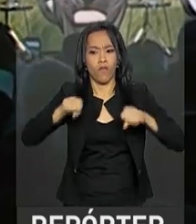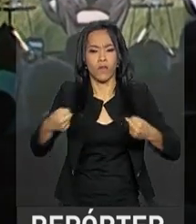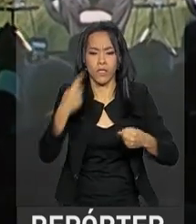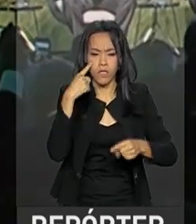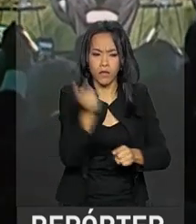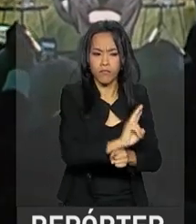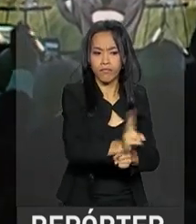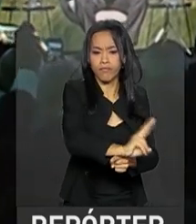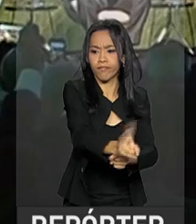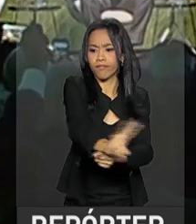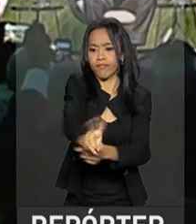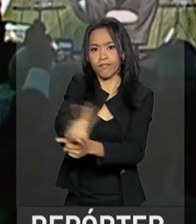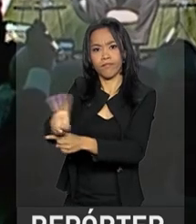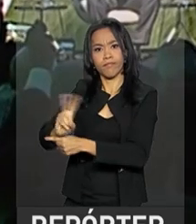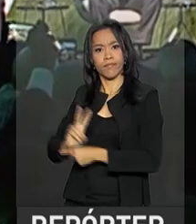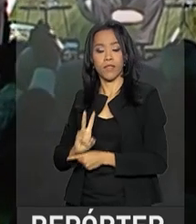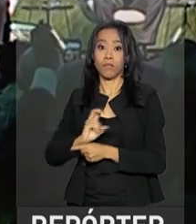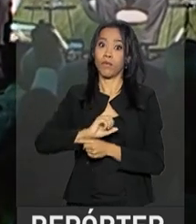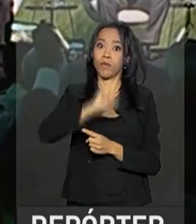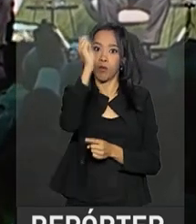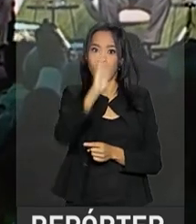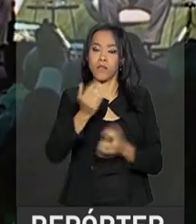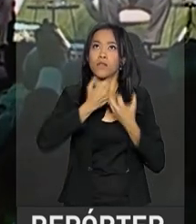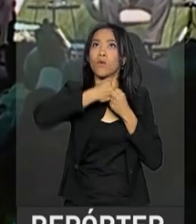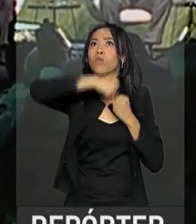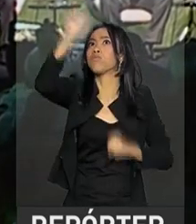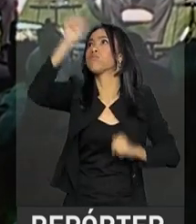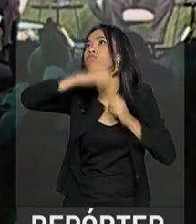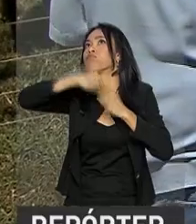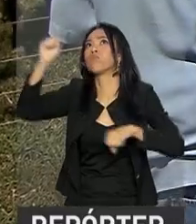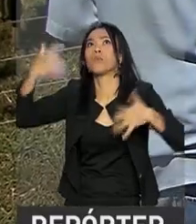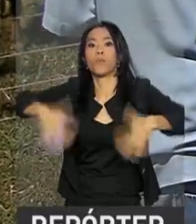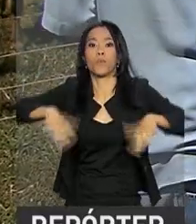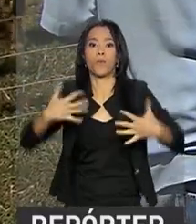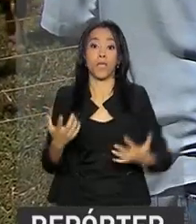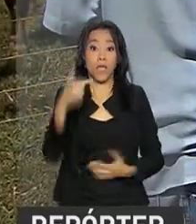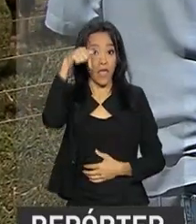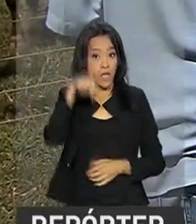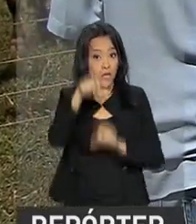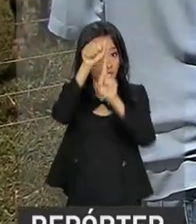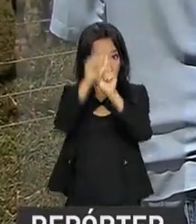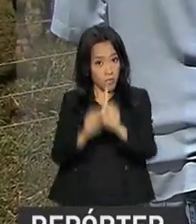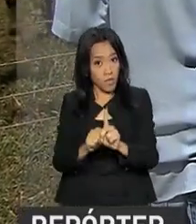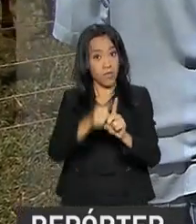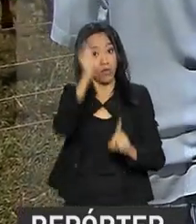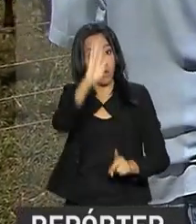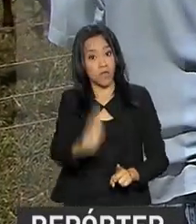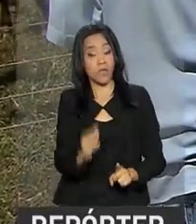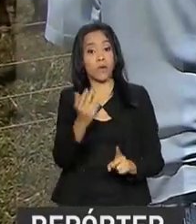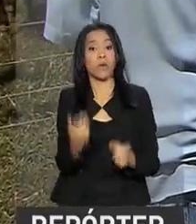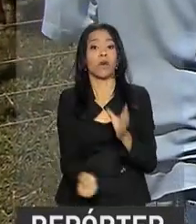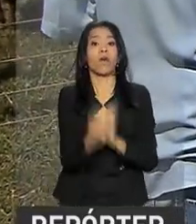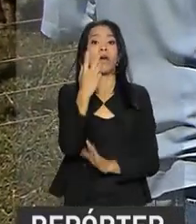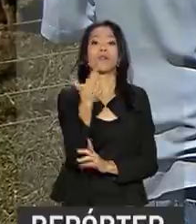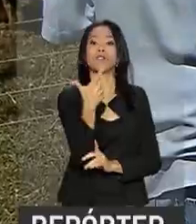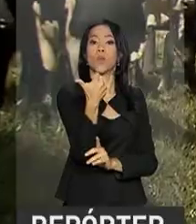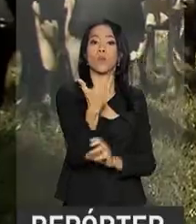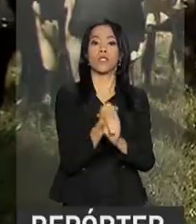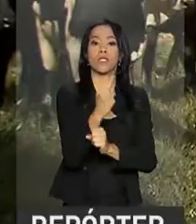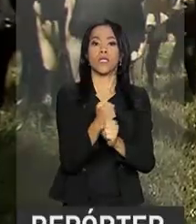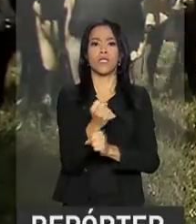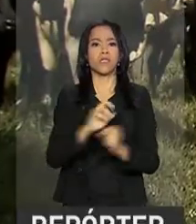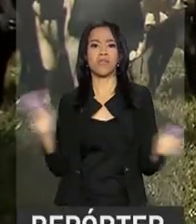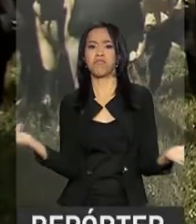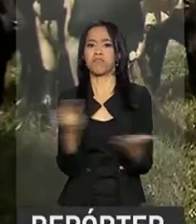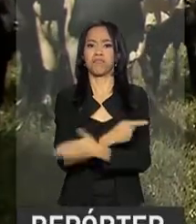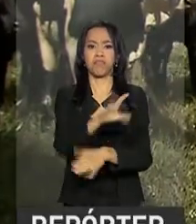defesa agropecuária em um país de dimensão continental como o Brasil. Este mês, o Brasil completa 12 anos sem ocorrência de